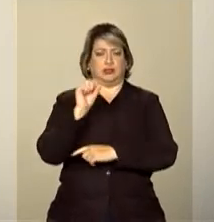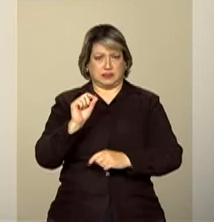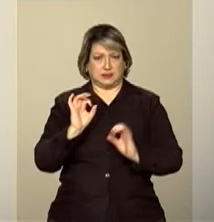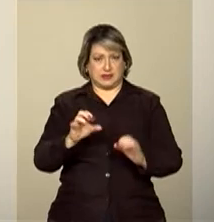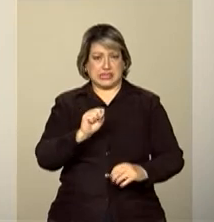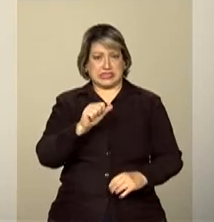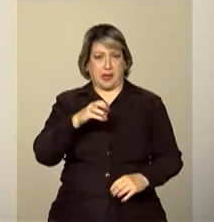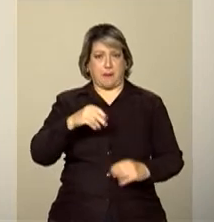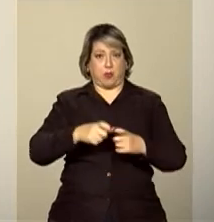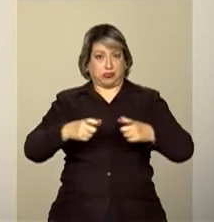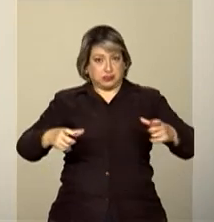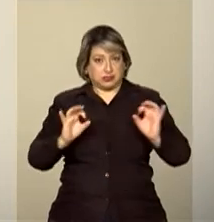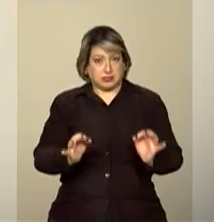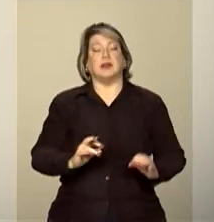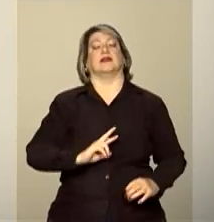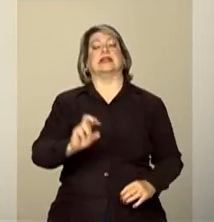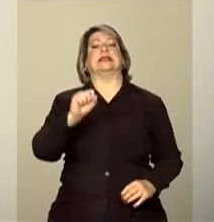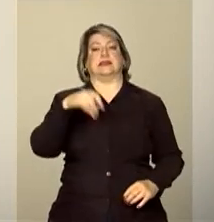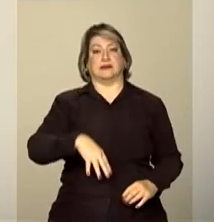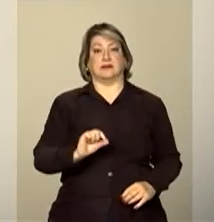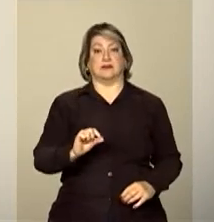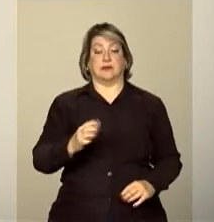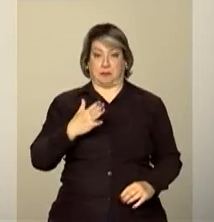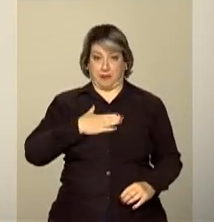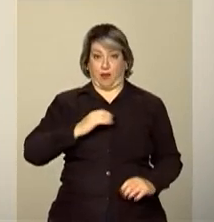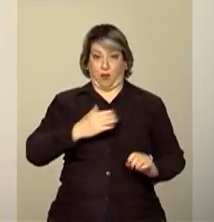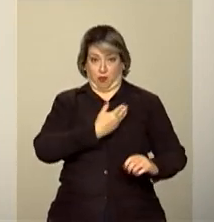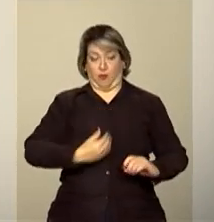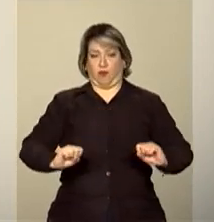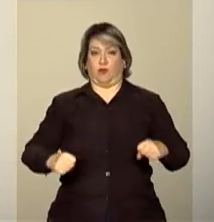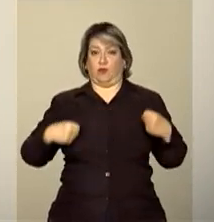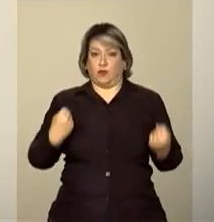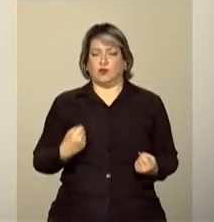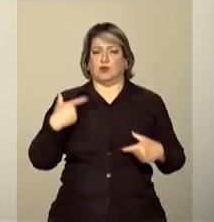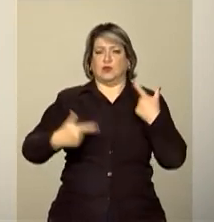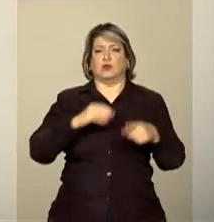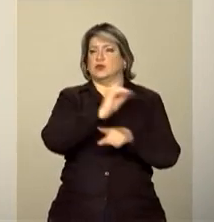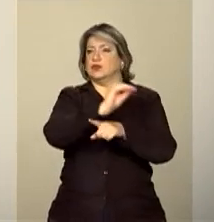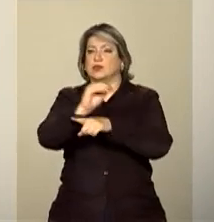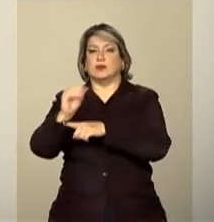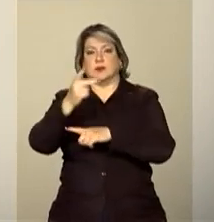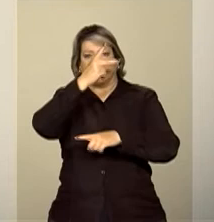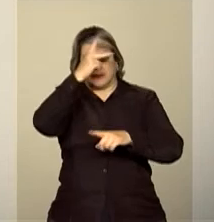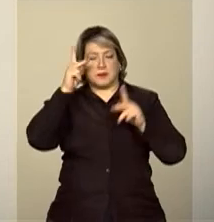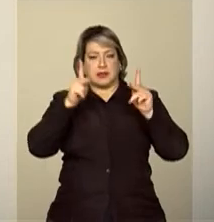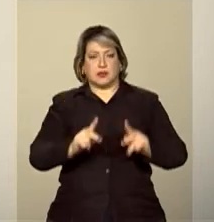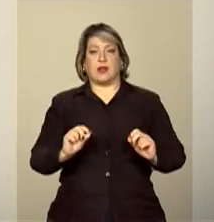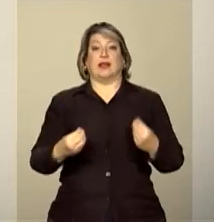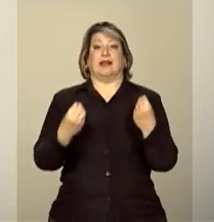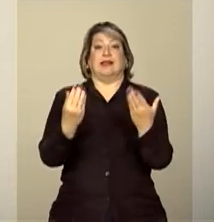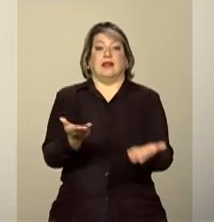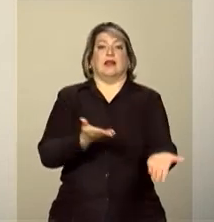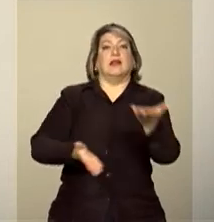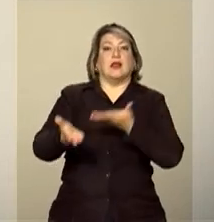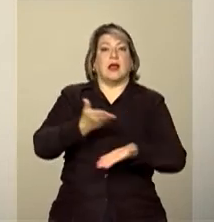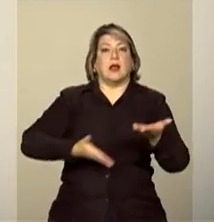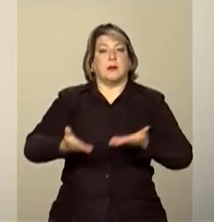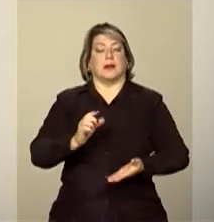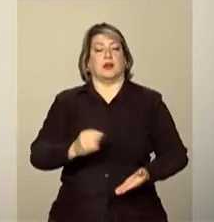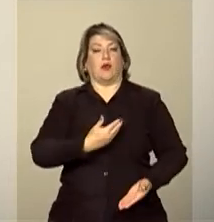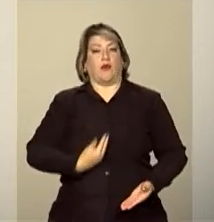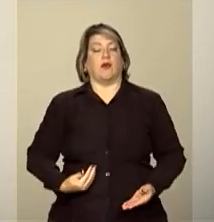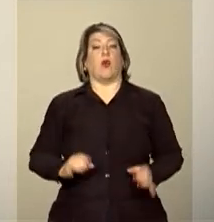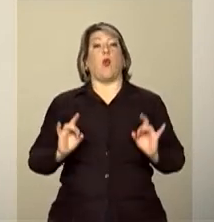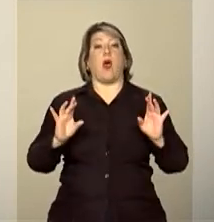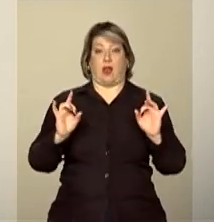Foi mesmo você sabe que todo esforço do meu governo é para cuidar das pessoas e oferecer serviços públicos de qualidade